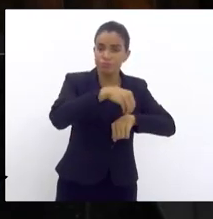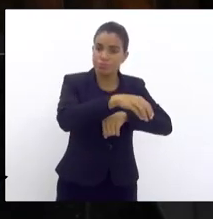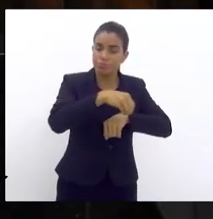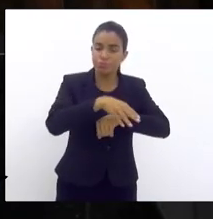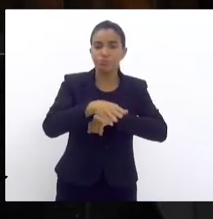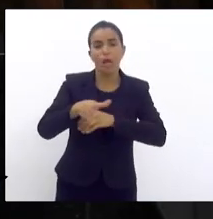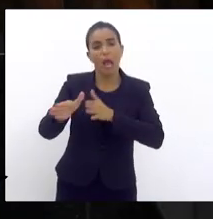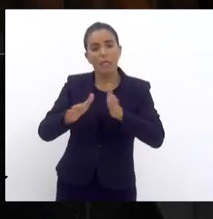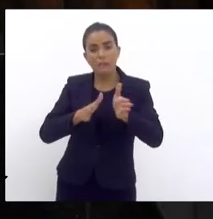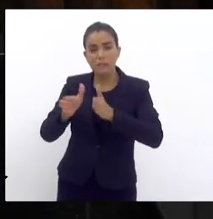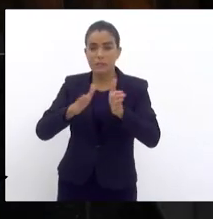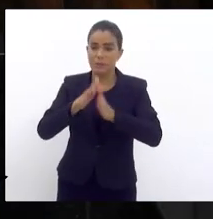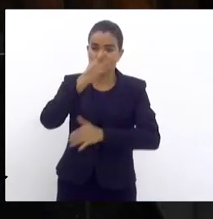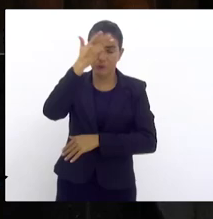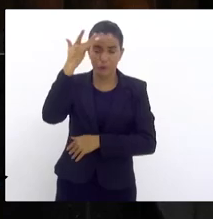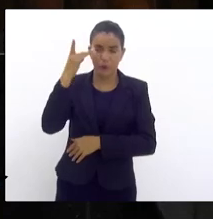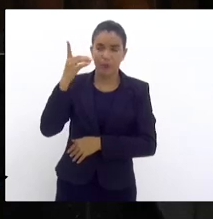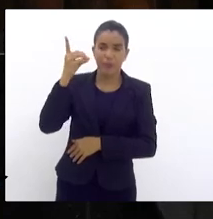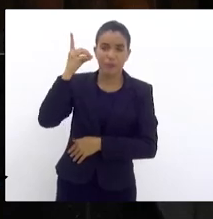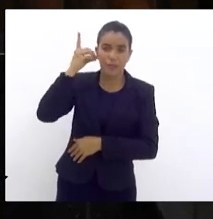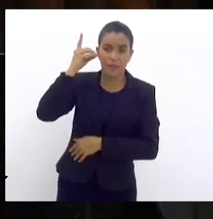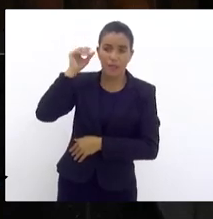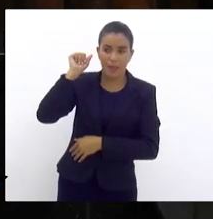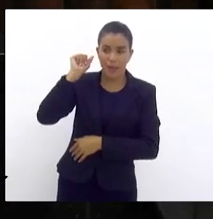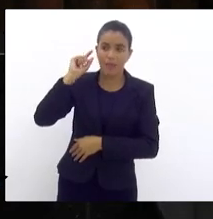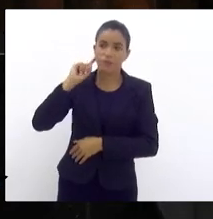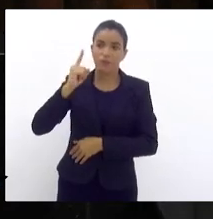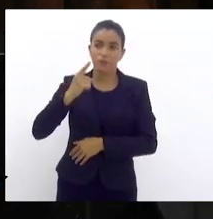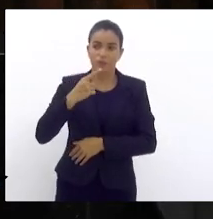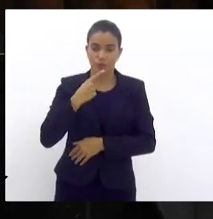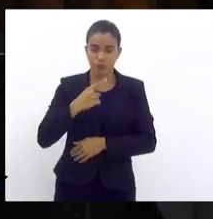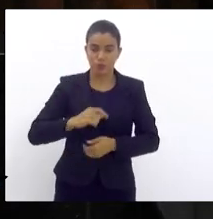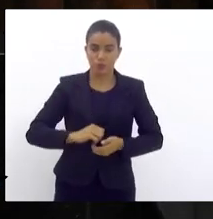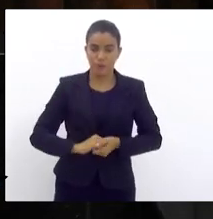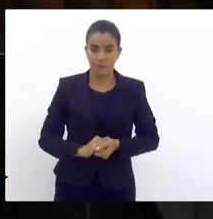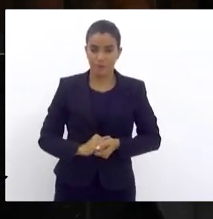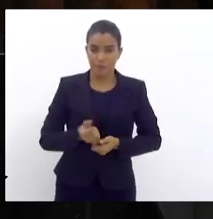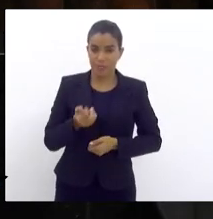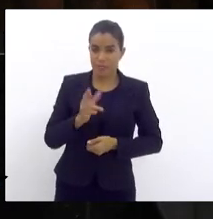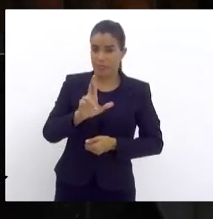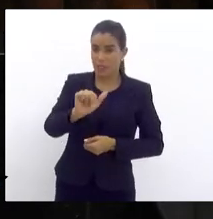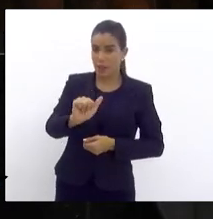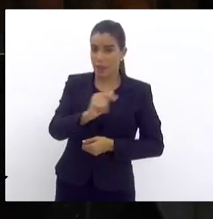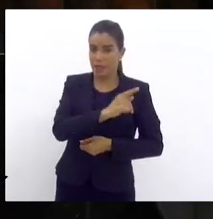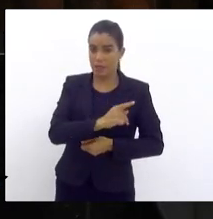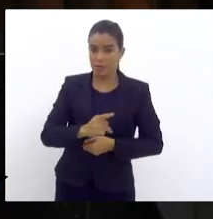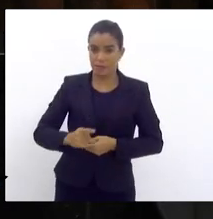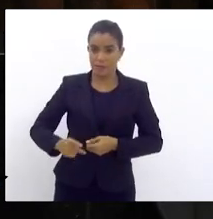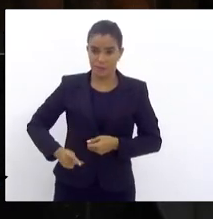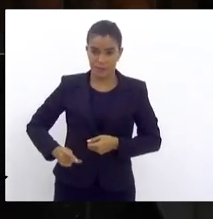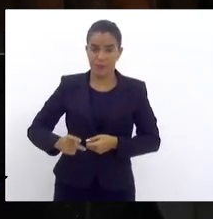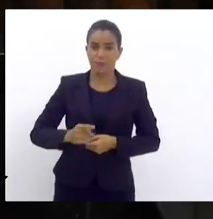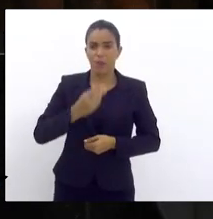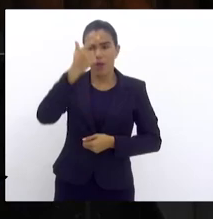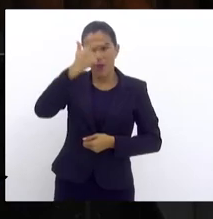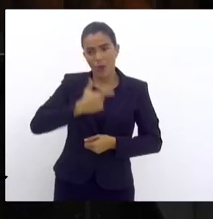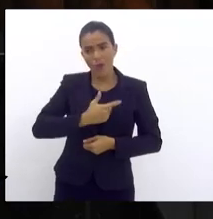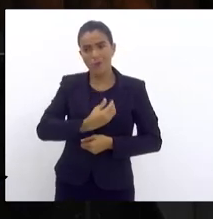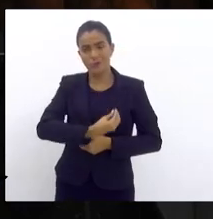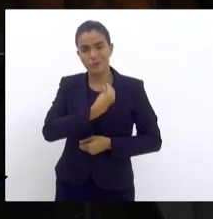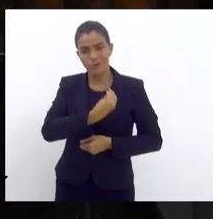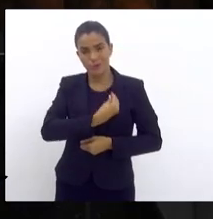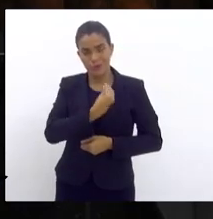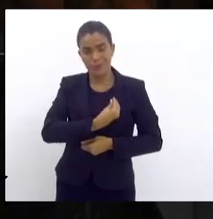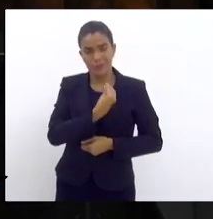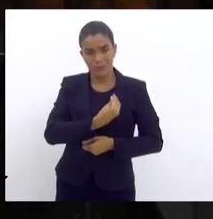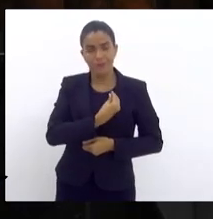aos deficientes auditivos senhora presidente estou aqui